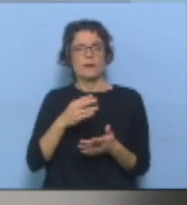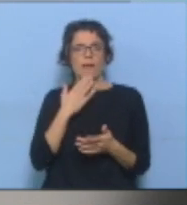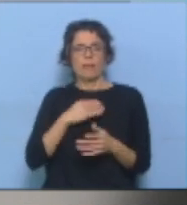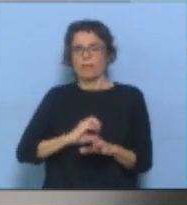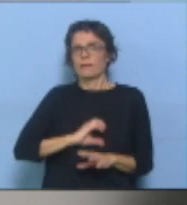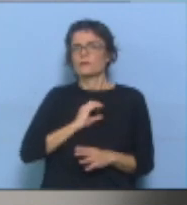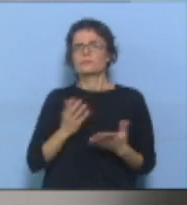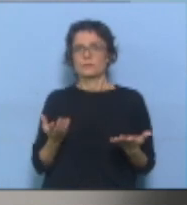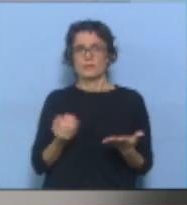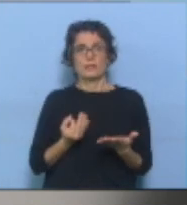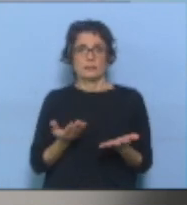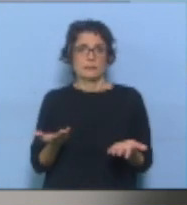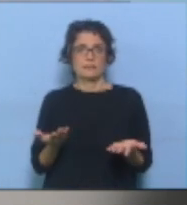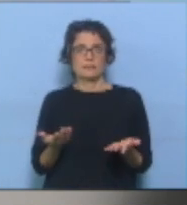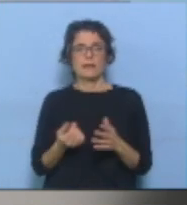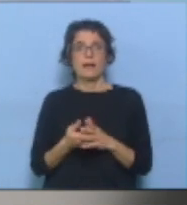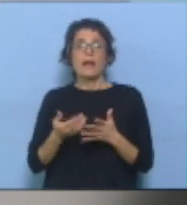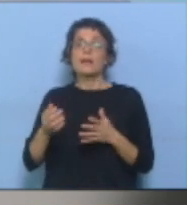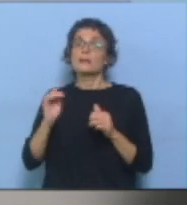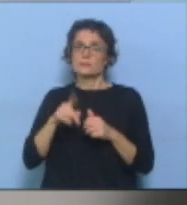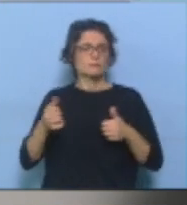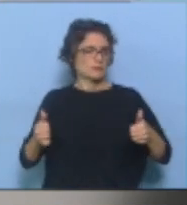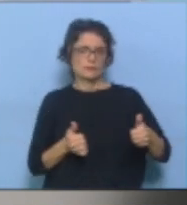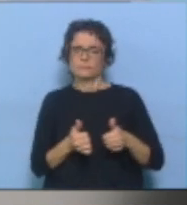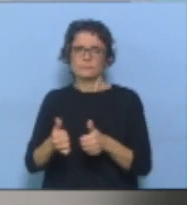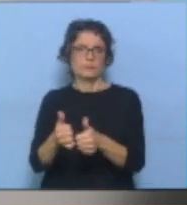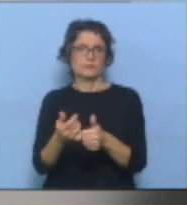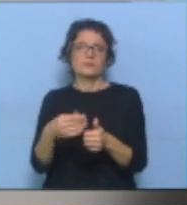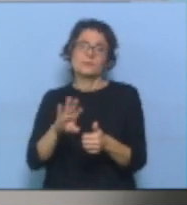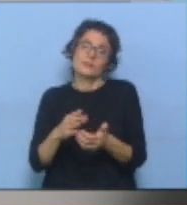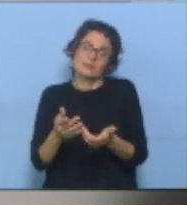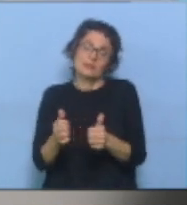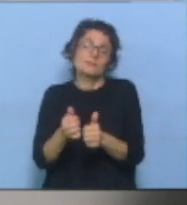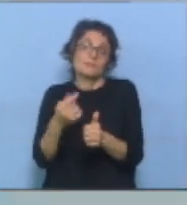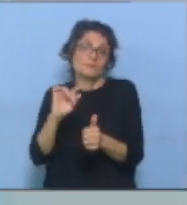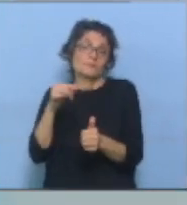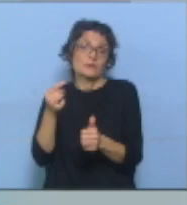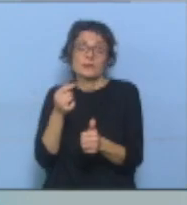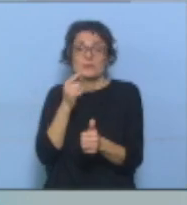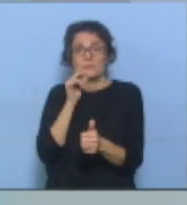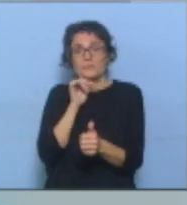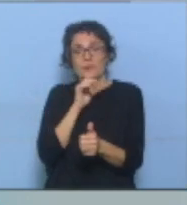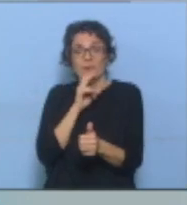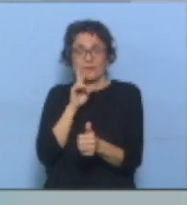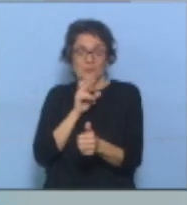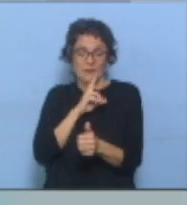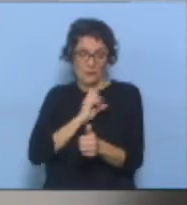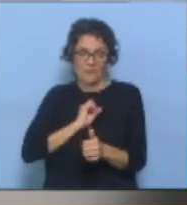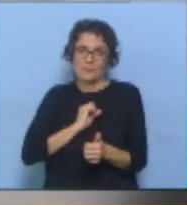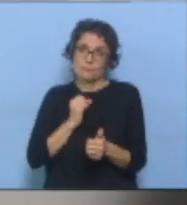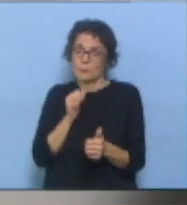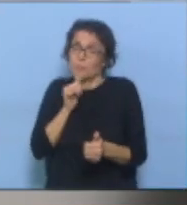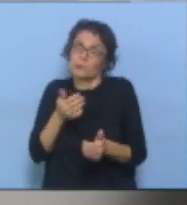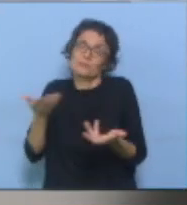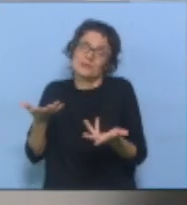Depois, claro, que já estava a caminhar e ela já não estava cá, mas pronto, mas ela lá de cima. Maria, vamos escutar